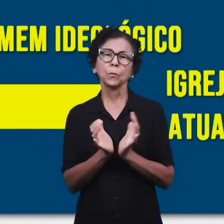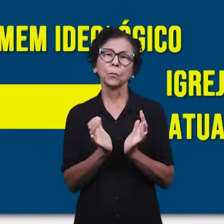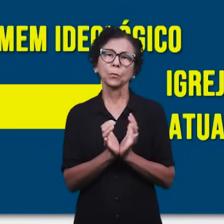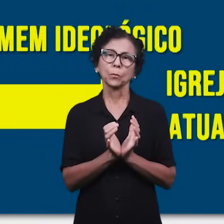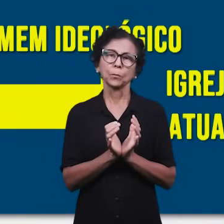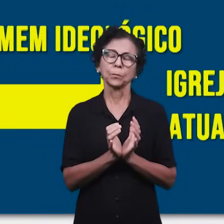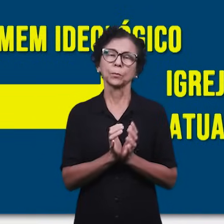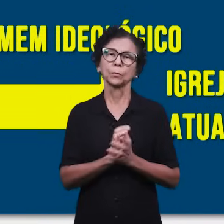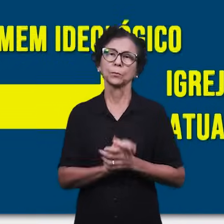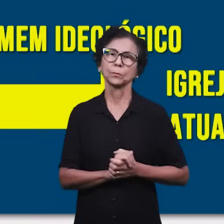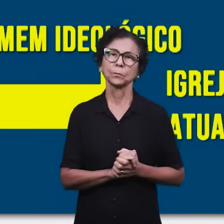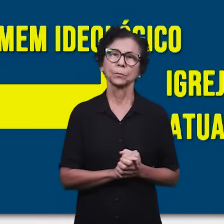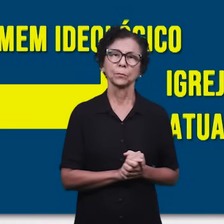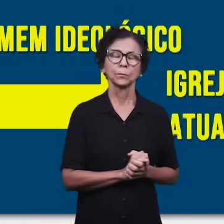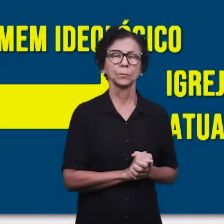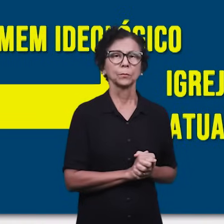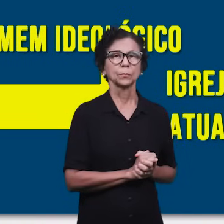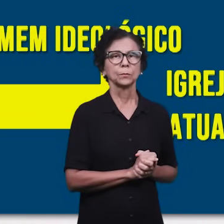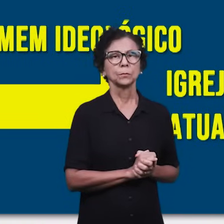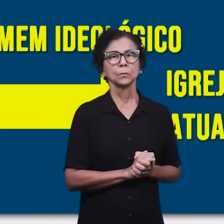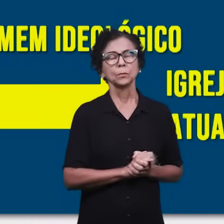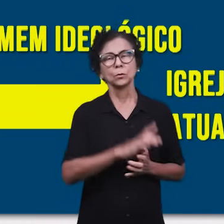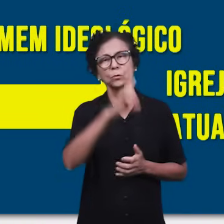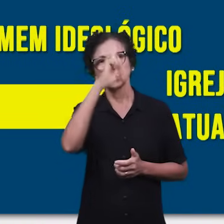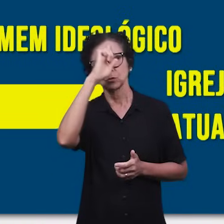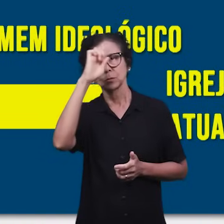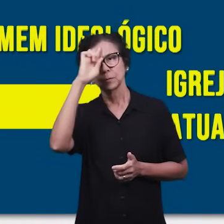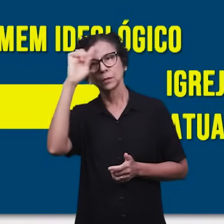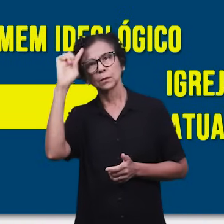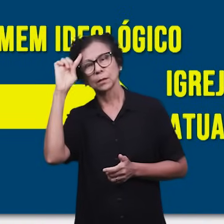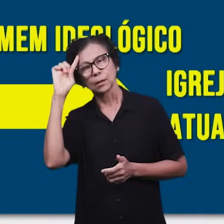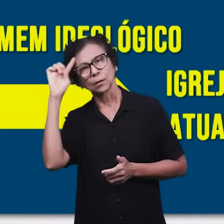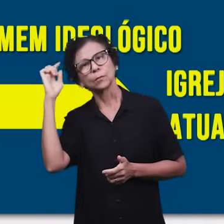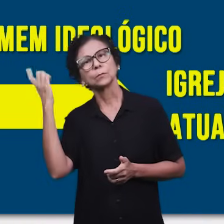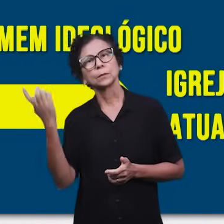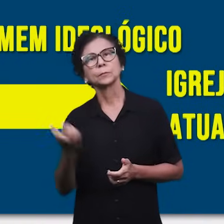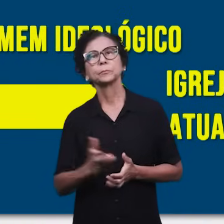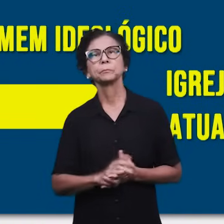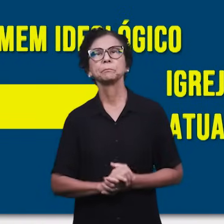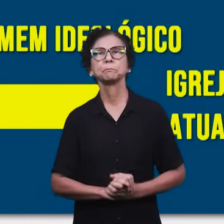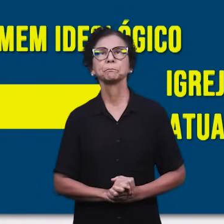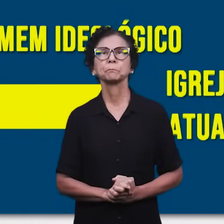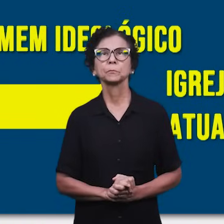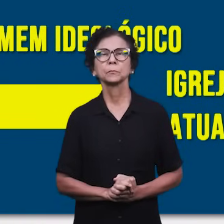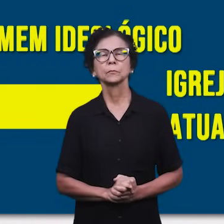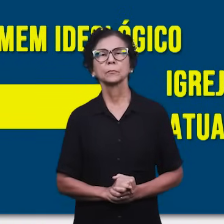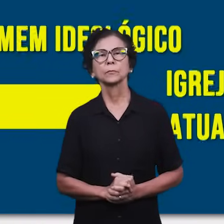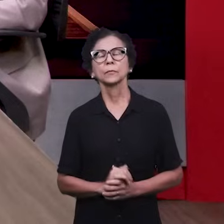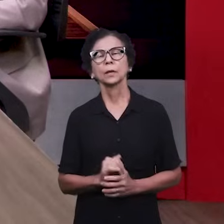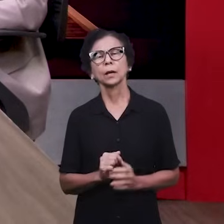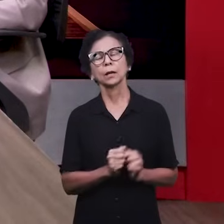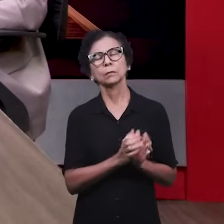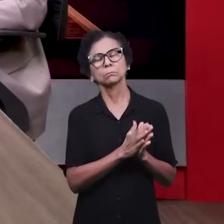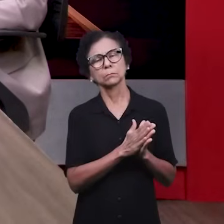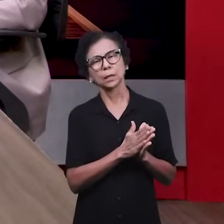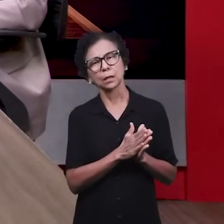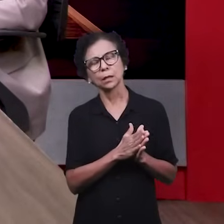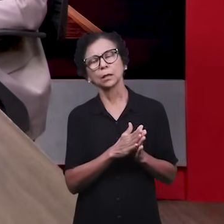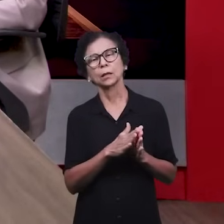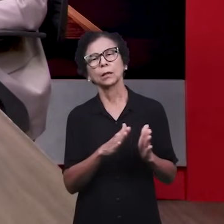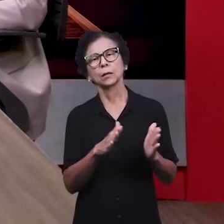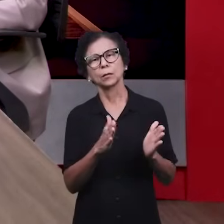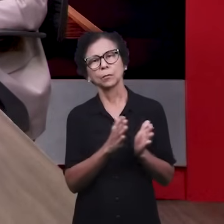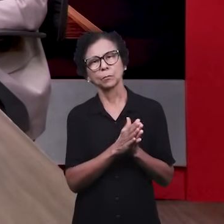Então, haveria já uma tolerância da prática religiosa com Constantino. Mas depois o tempo